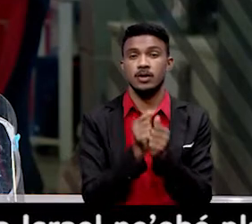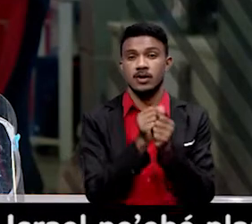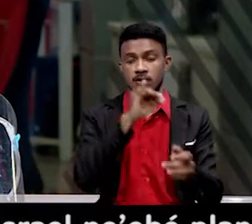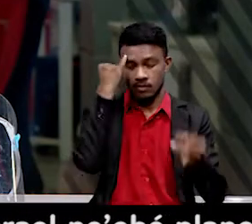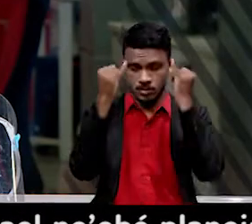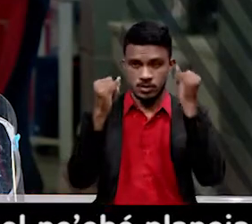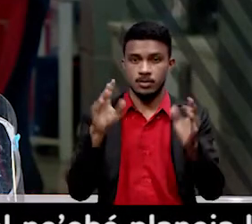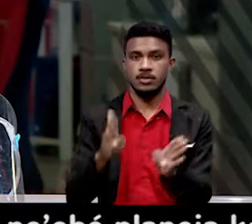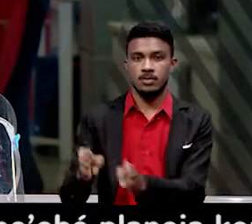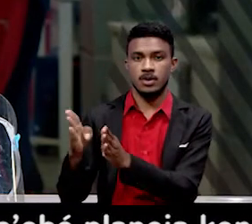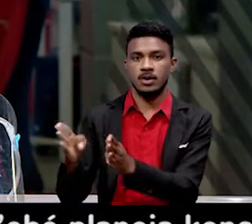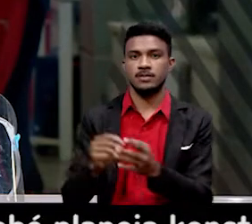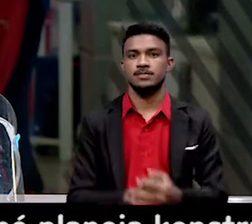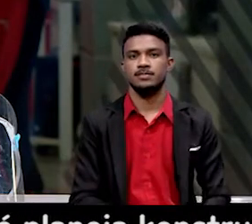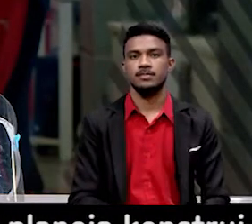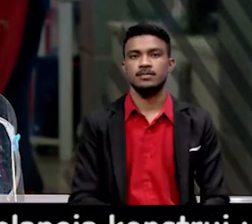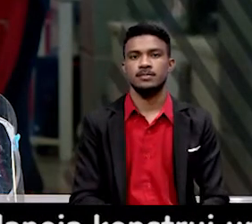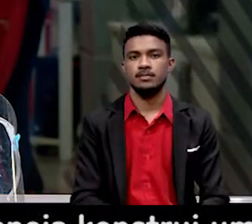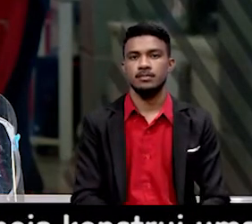preparona.